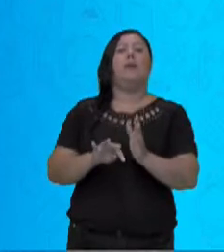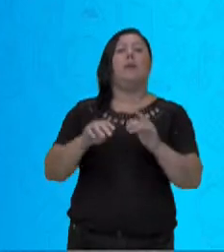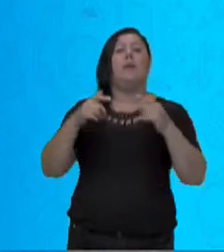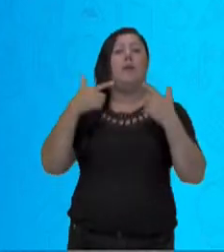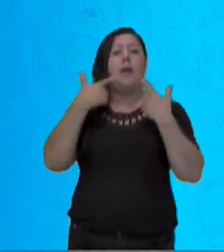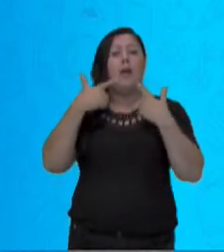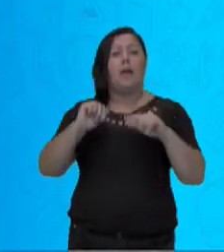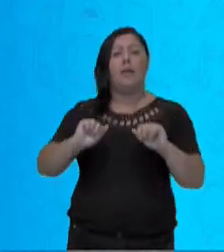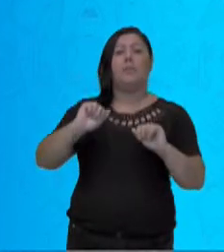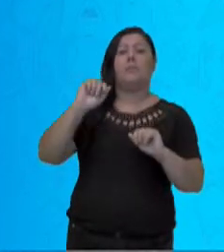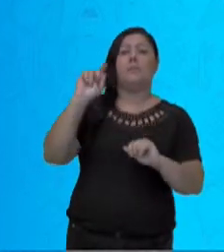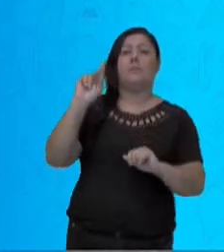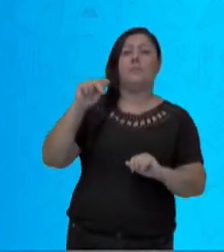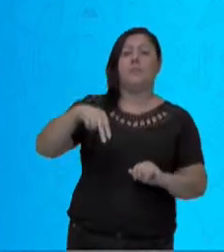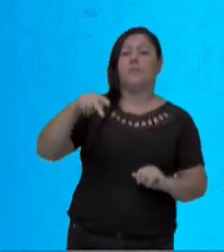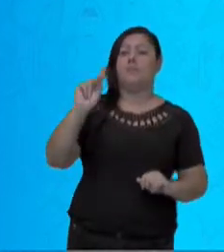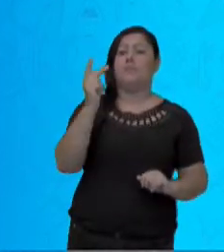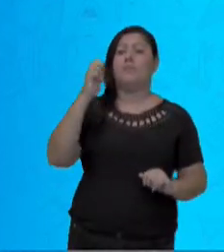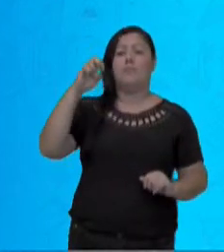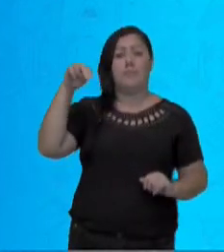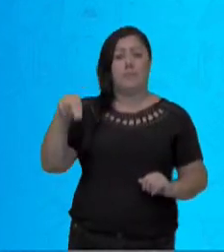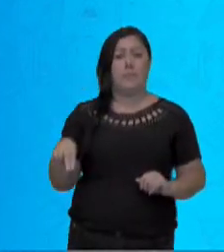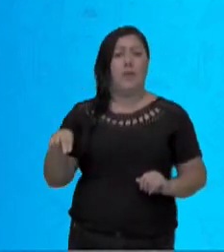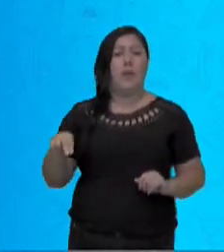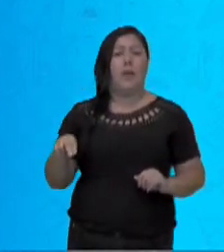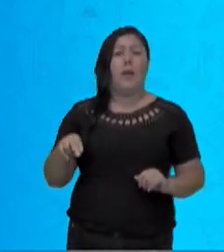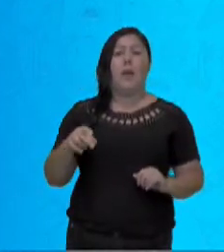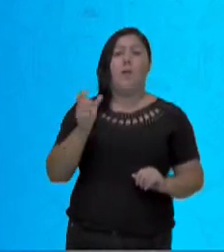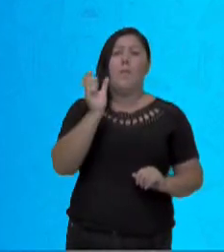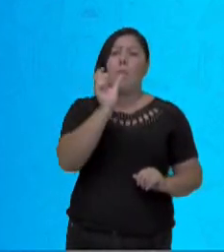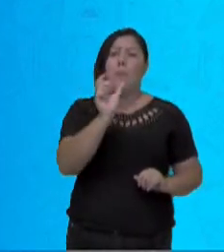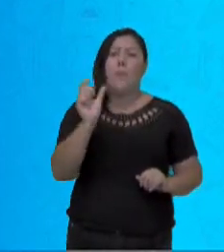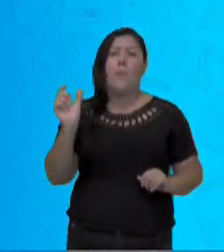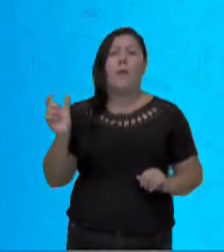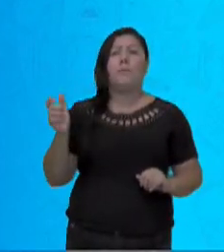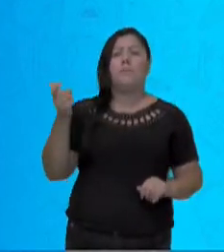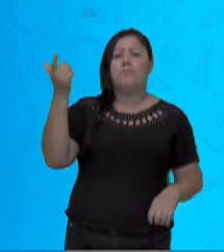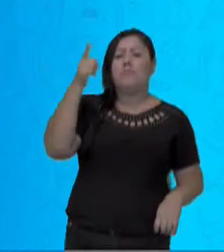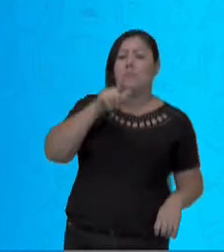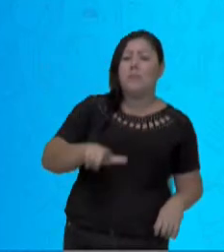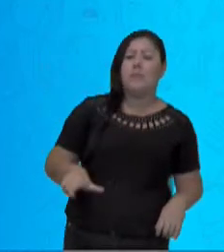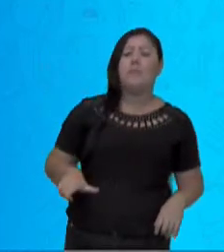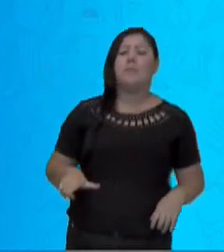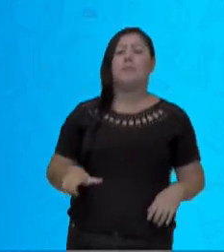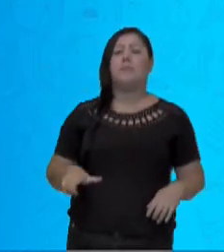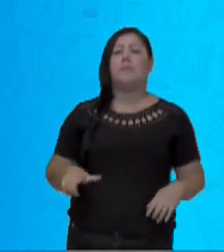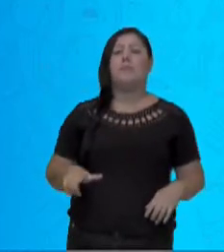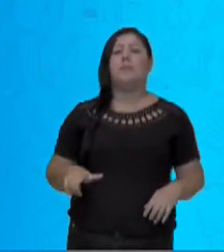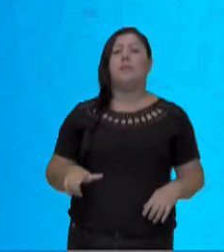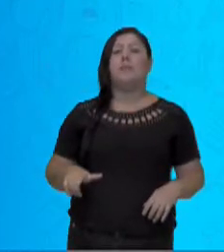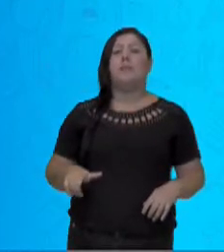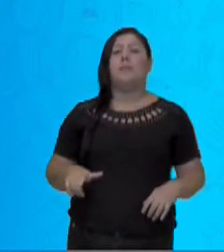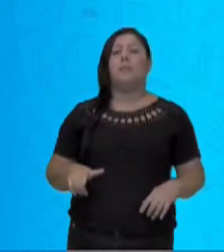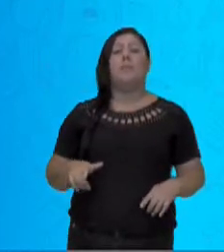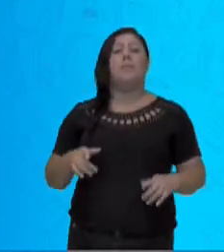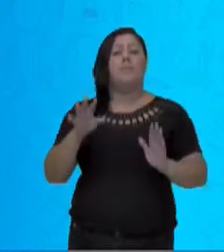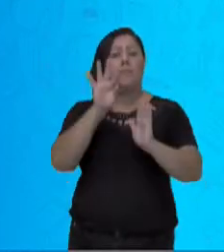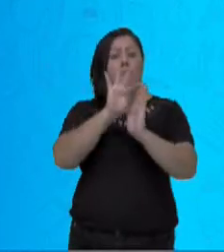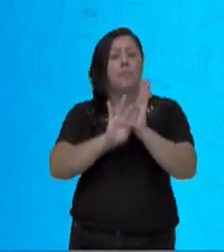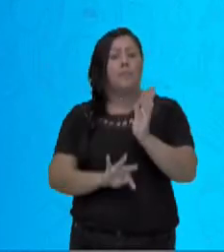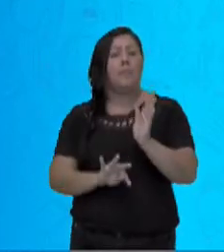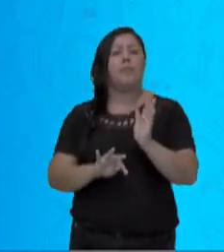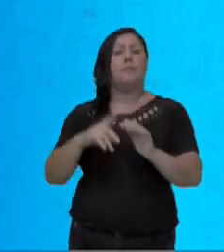Em alguns momentos, algumas palavras, elas se repetiam no texto para que acontecesse